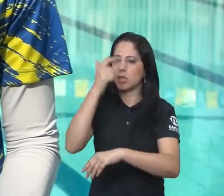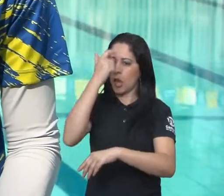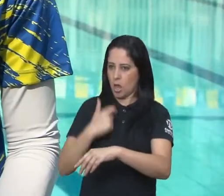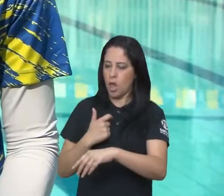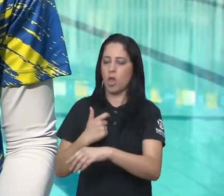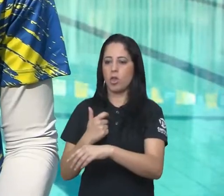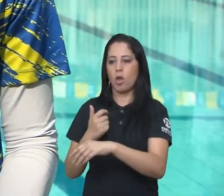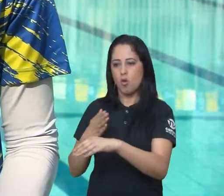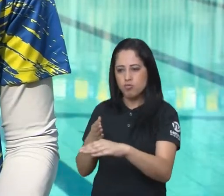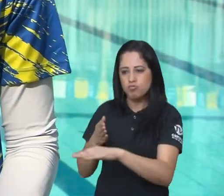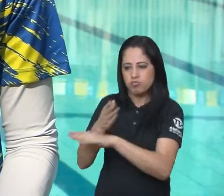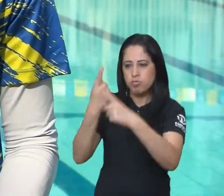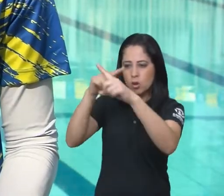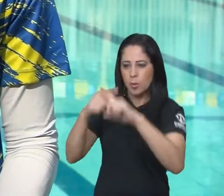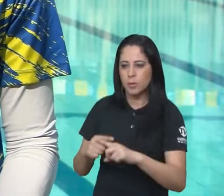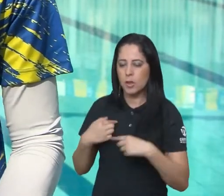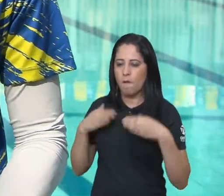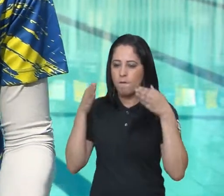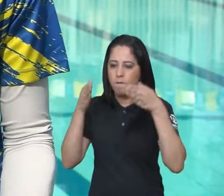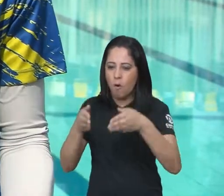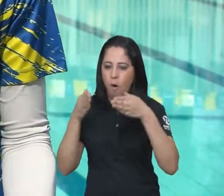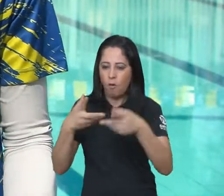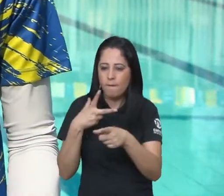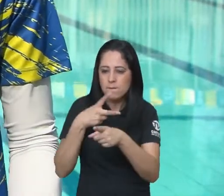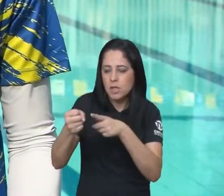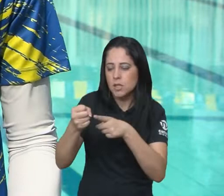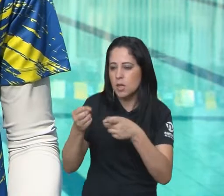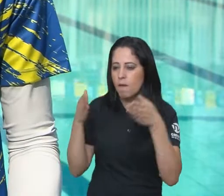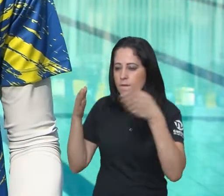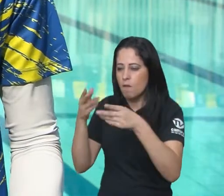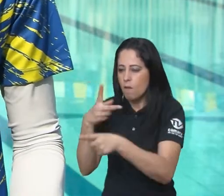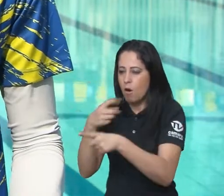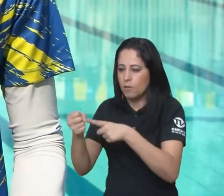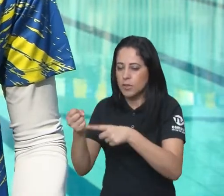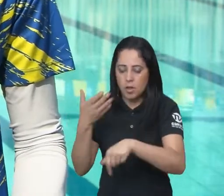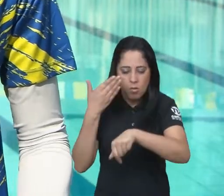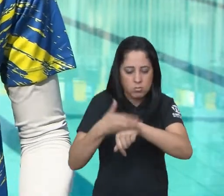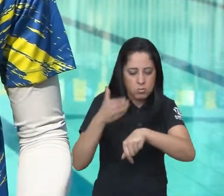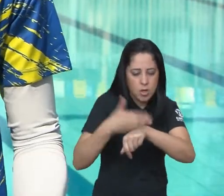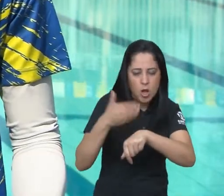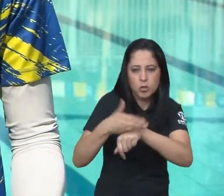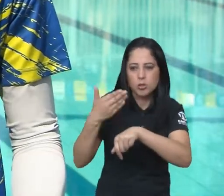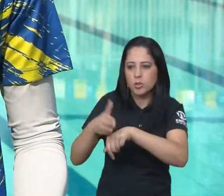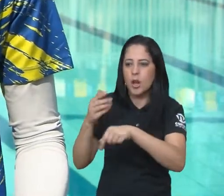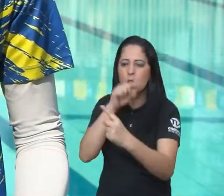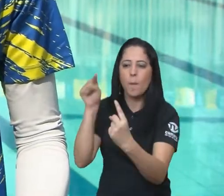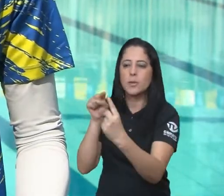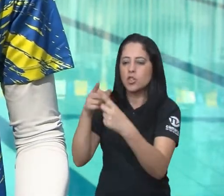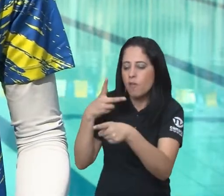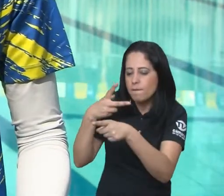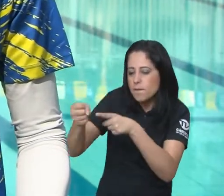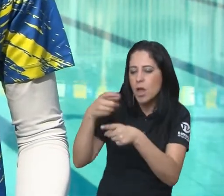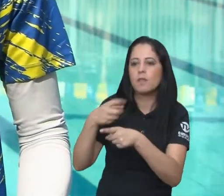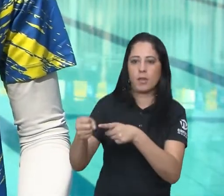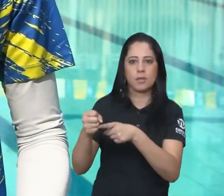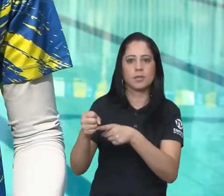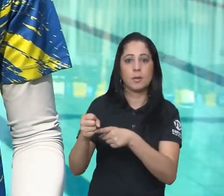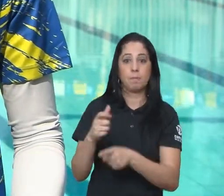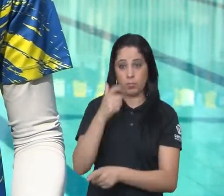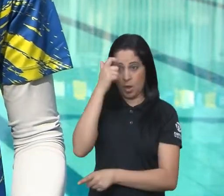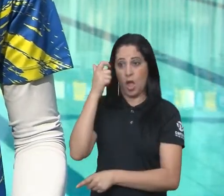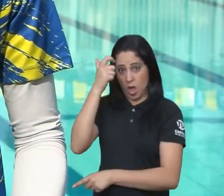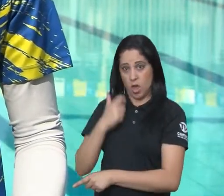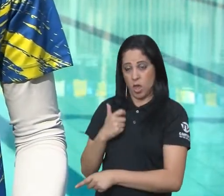para essa competição com uma cabeça mais de ganhar mesmo todas as minhas provas, porque eu estava treinando bem para isso. Eu e meu técnico já tinha